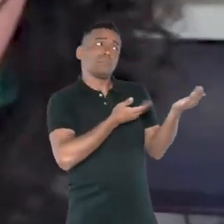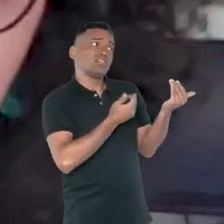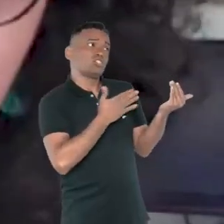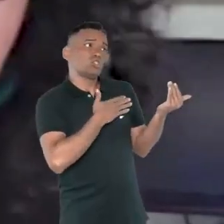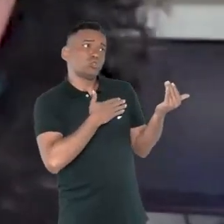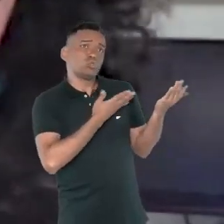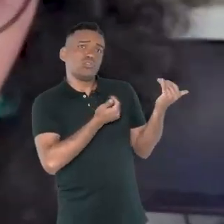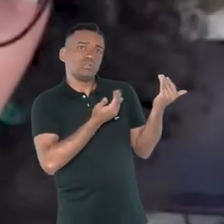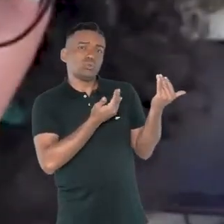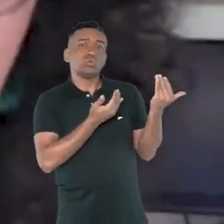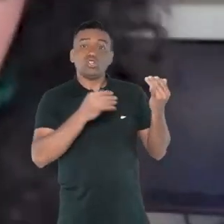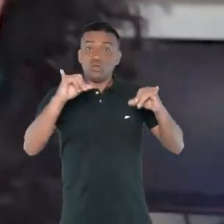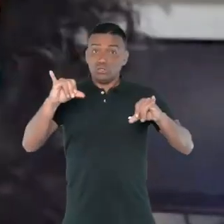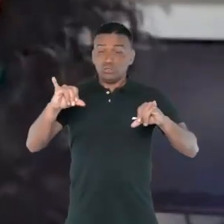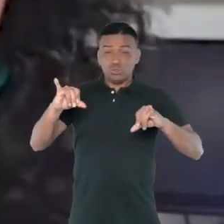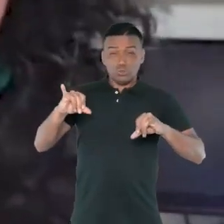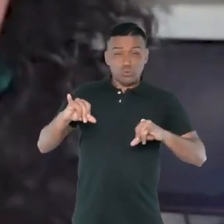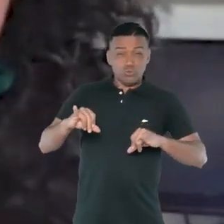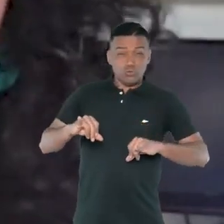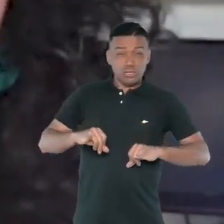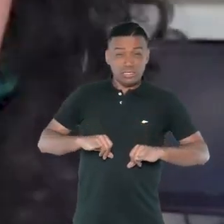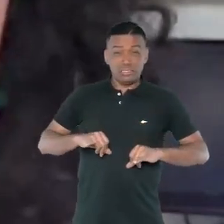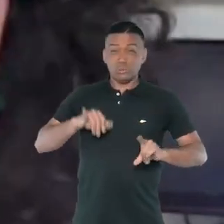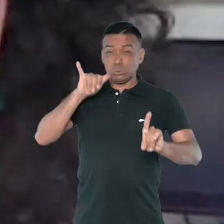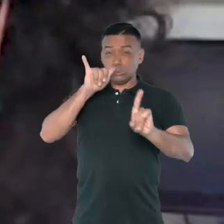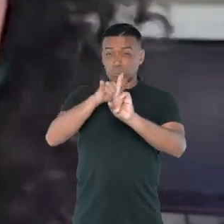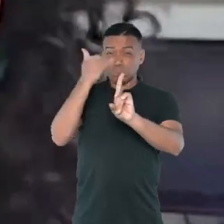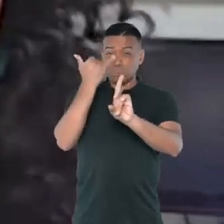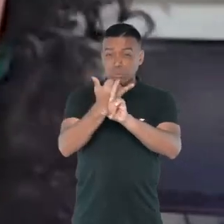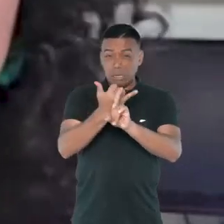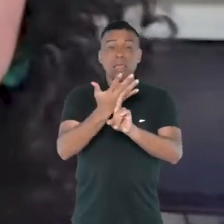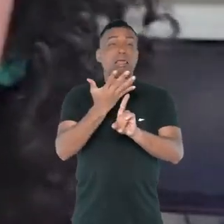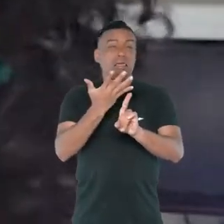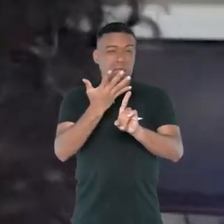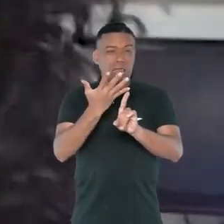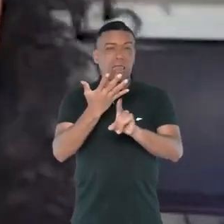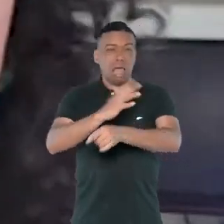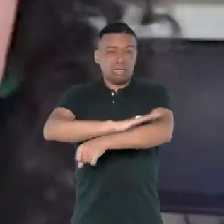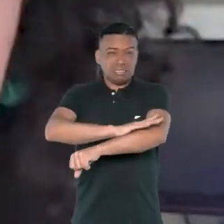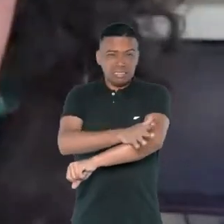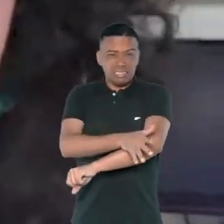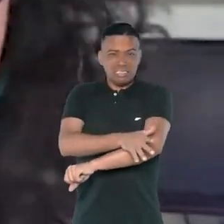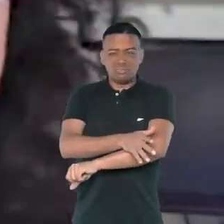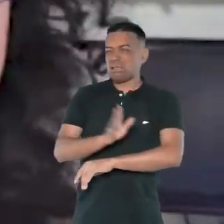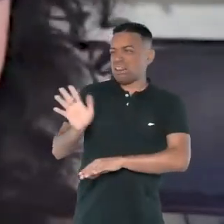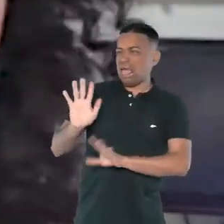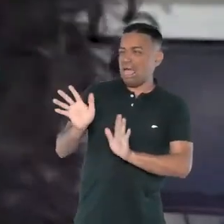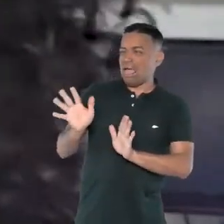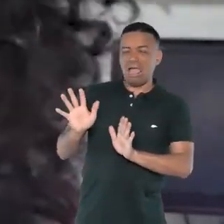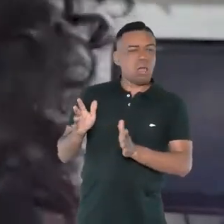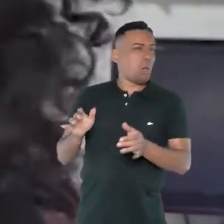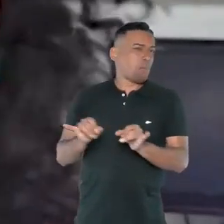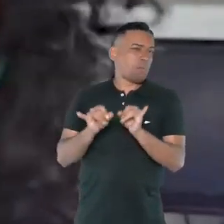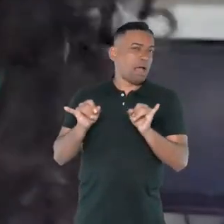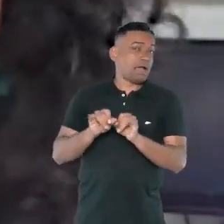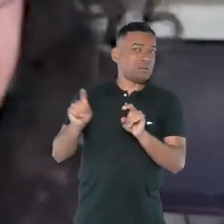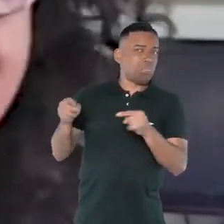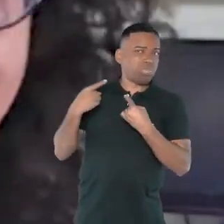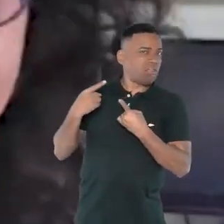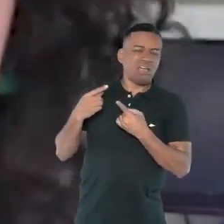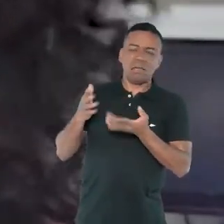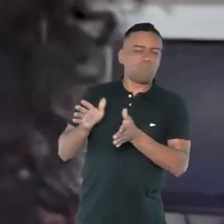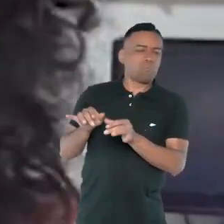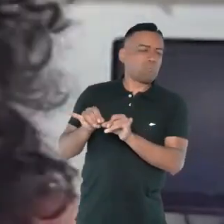revisitar o meu passado, a minha adolescência. Às vezes que eu já tinha sofrido aquelas microagressões racistas que a gente fala,